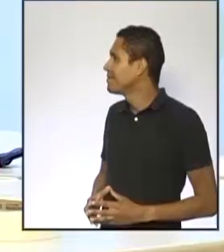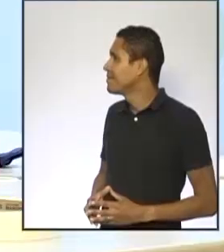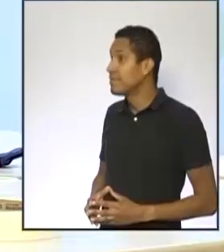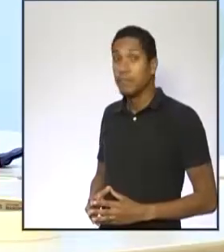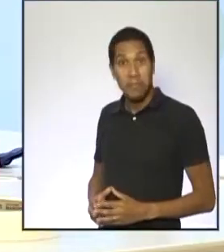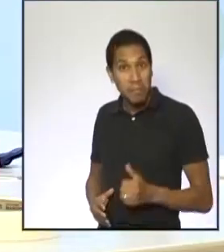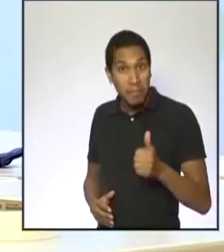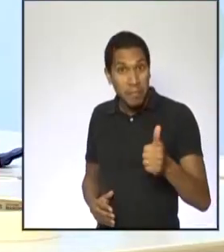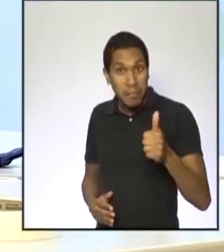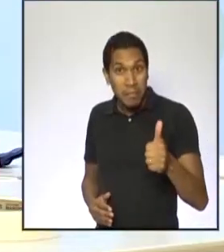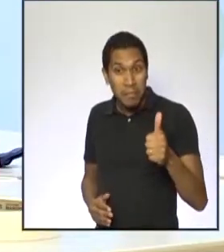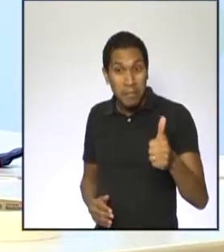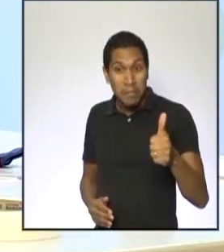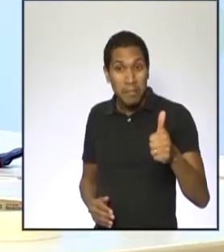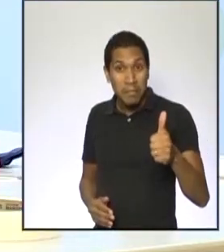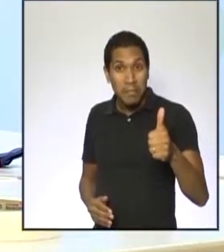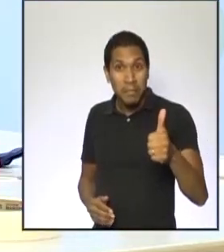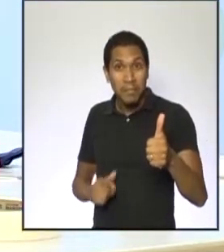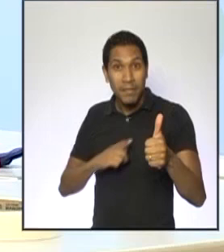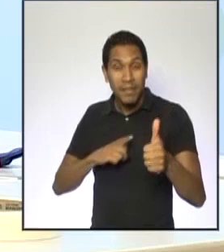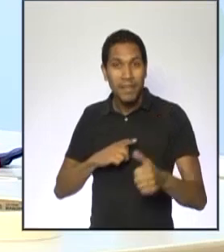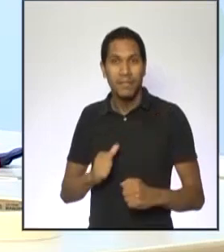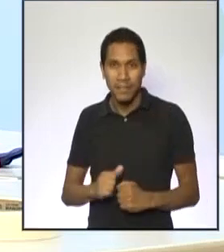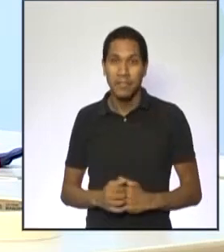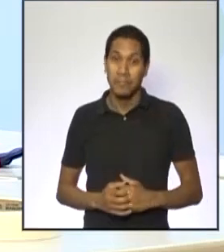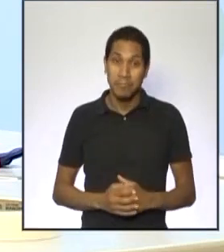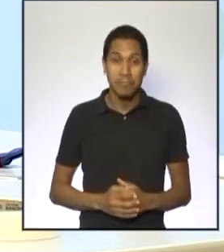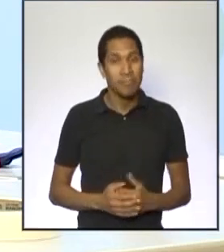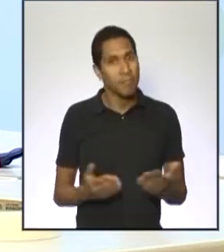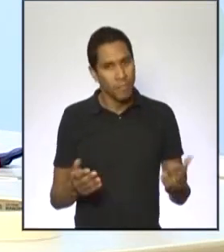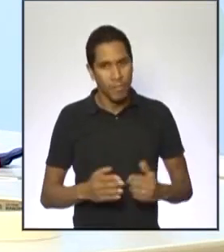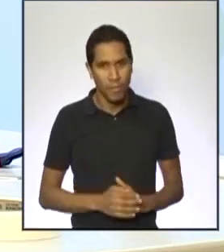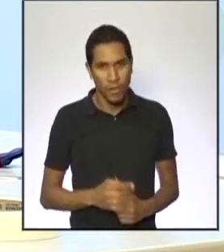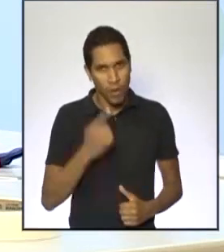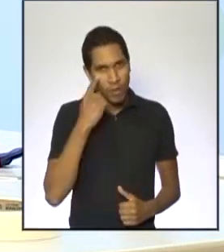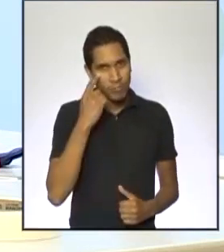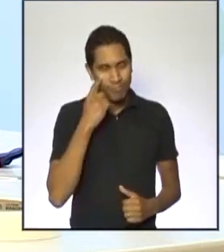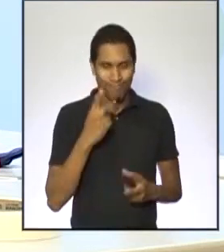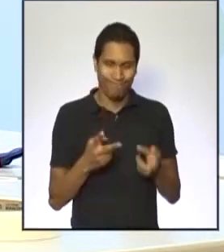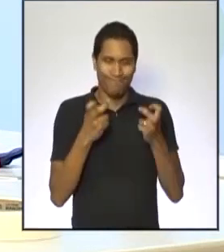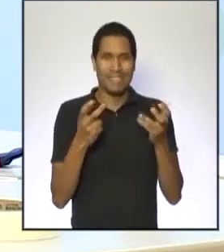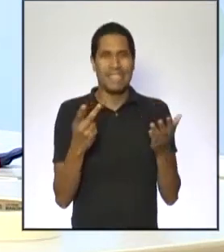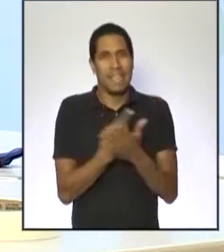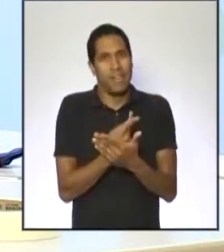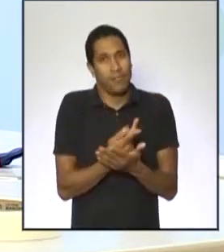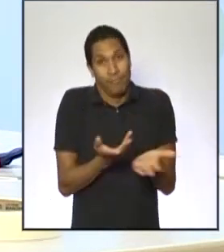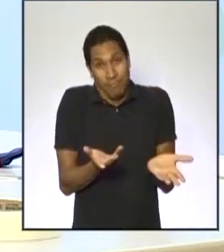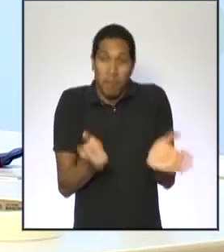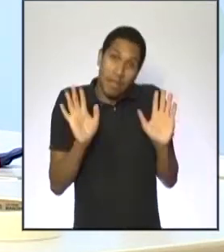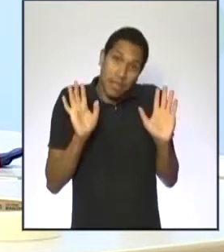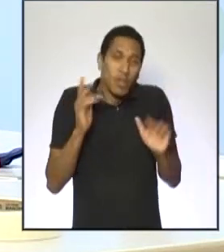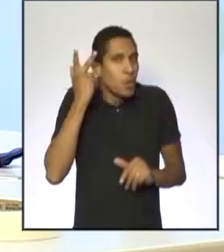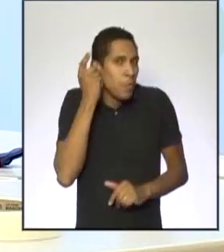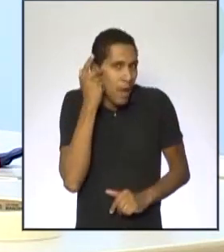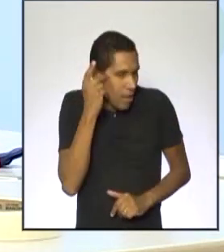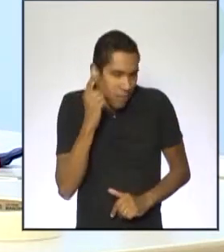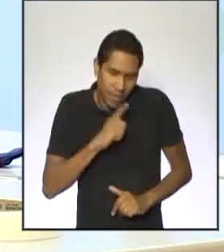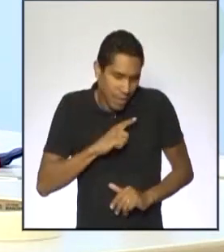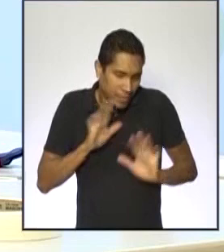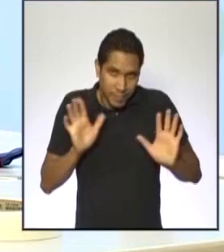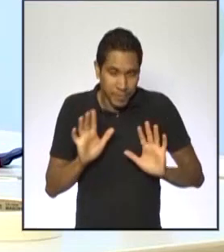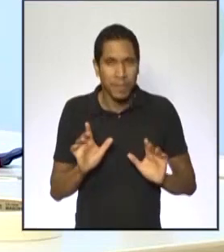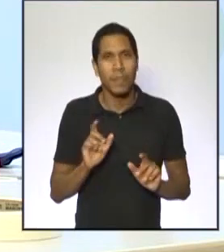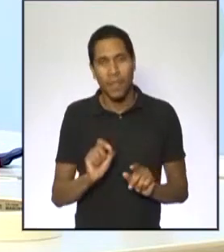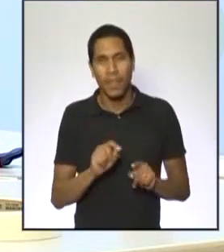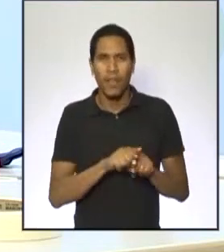Dando certo, por enquanto, aqui, ação e reação. Olha, eu já notei que tem um erro. E o erro, ele faz parte do processo. Como eu